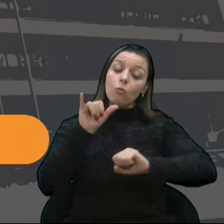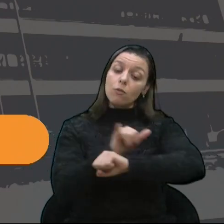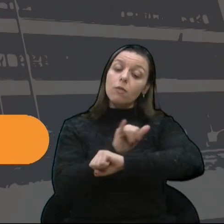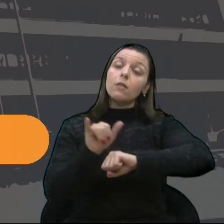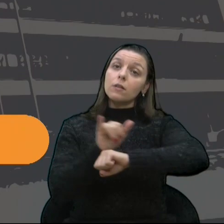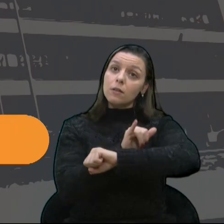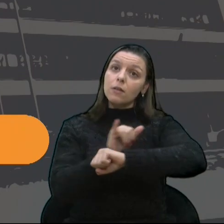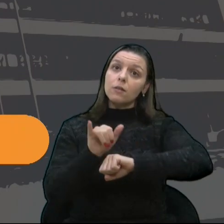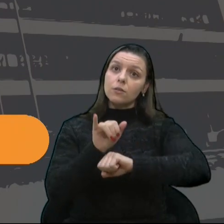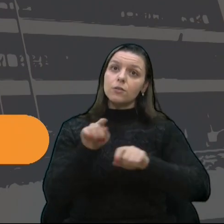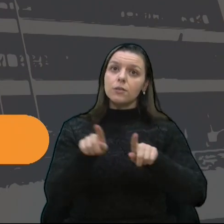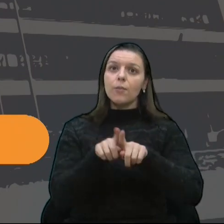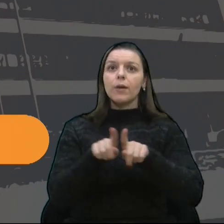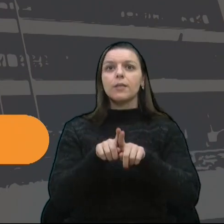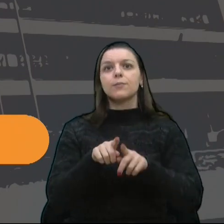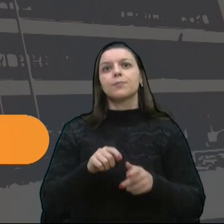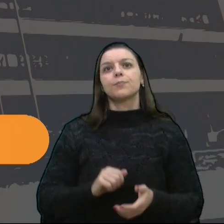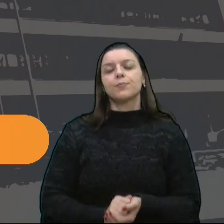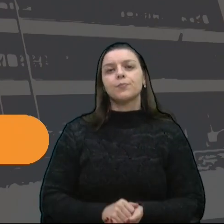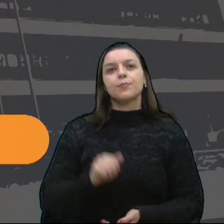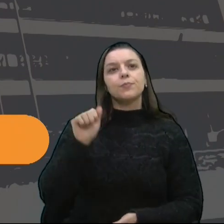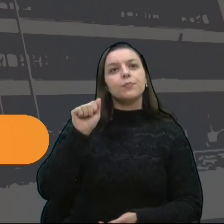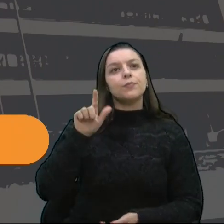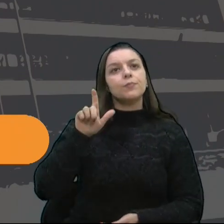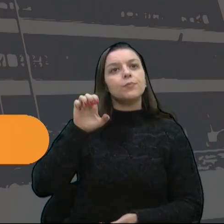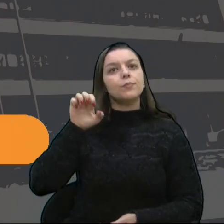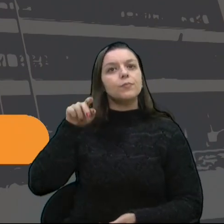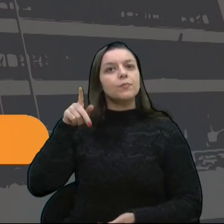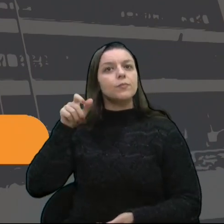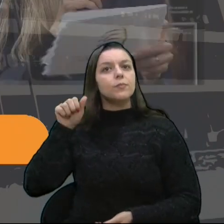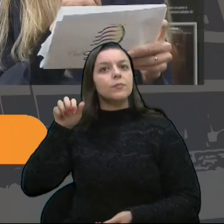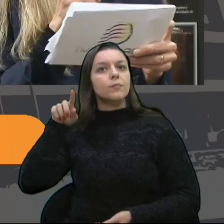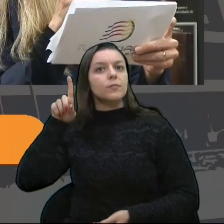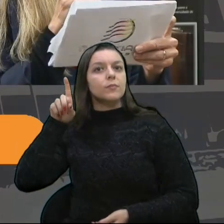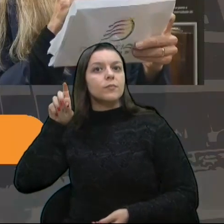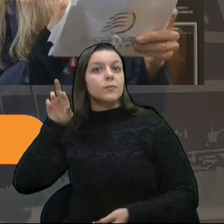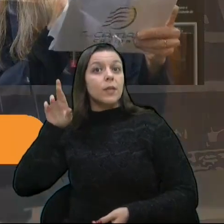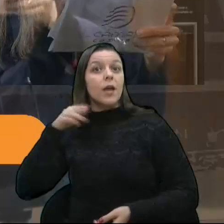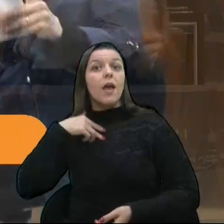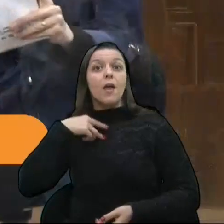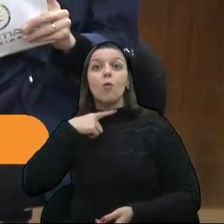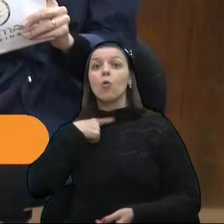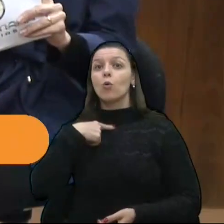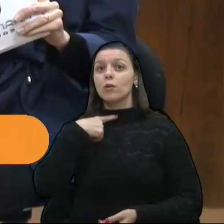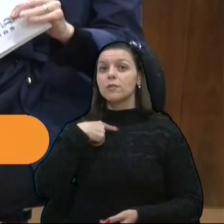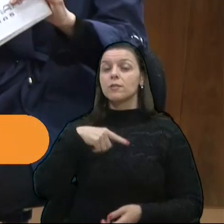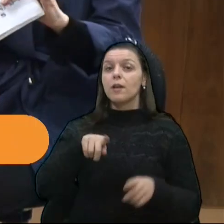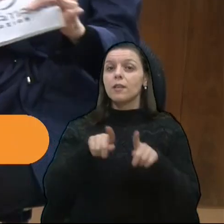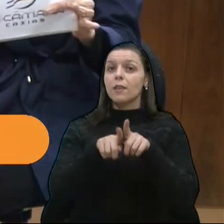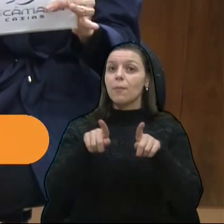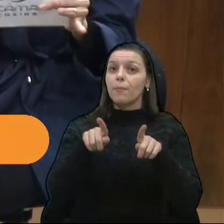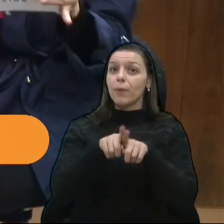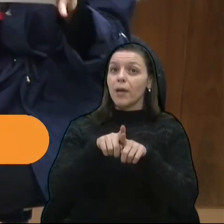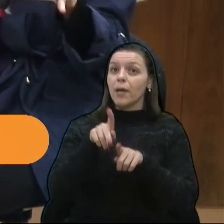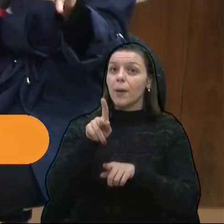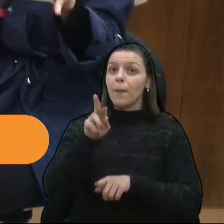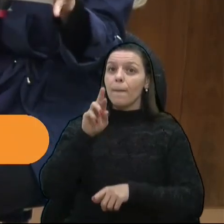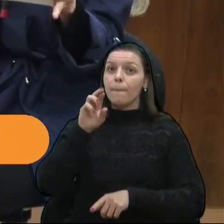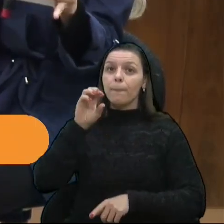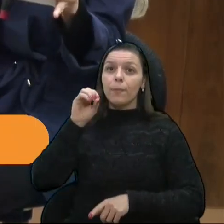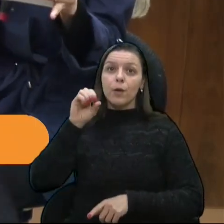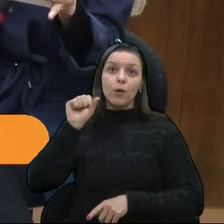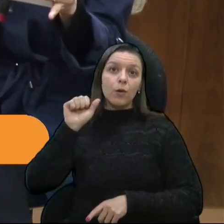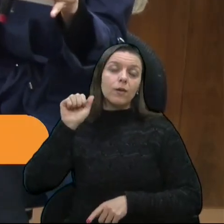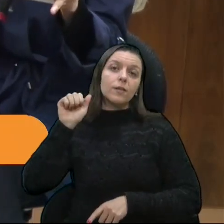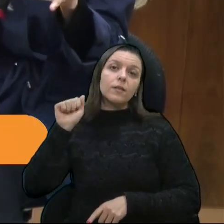estratégias. Alexandre, eu gostei muito do nome, né, da produtora Prosa Filmes, e também gostei bastante de